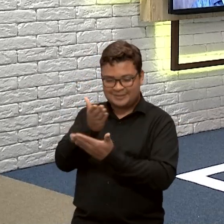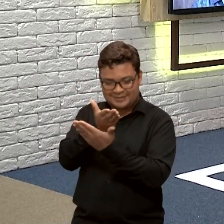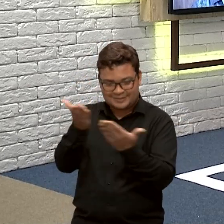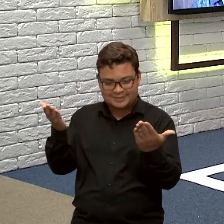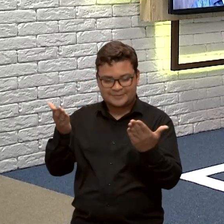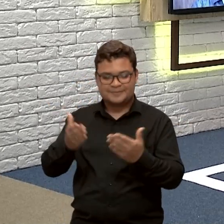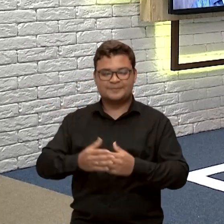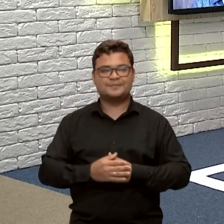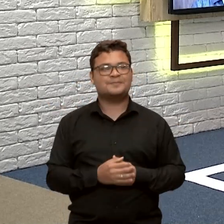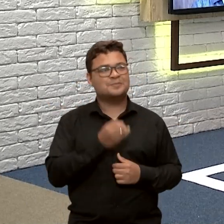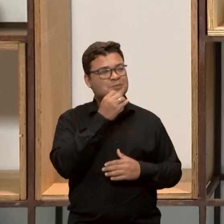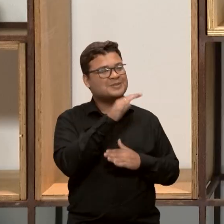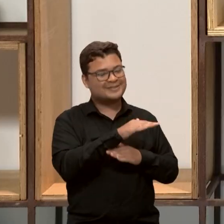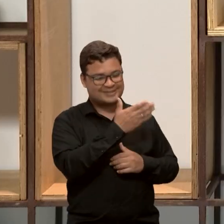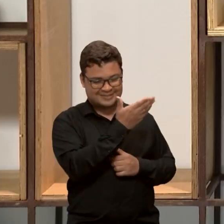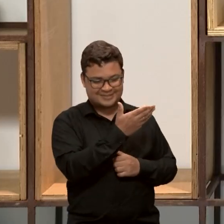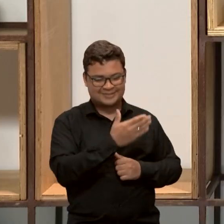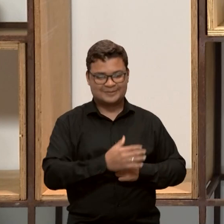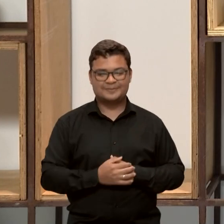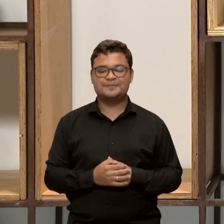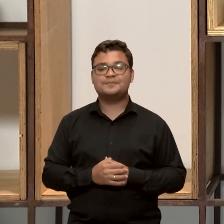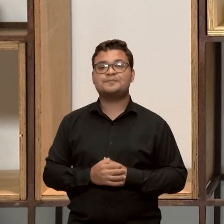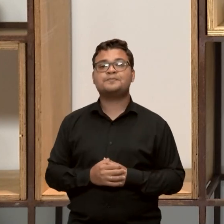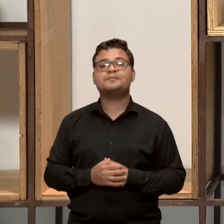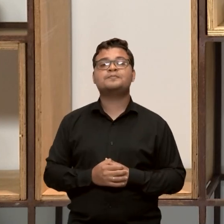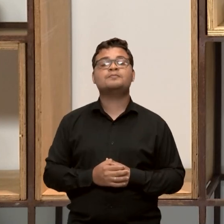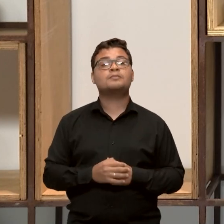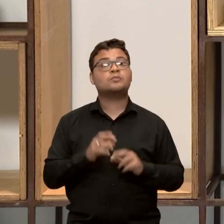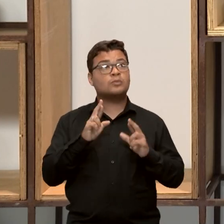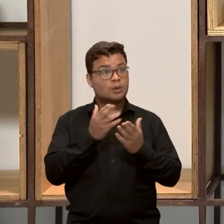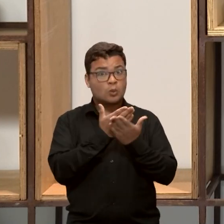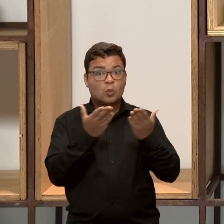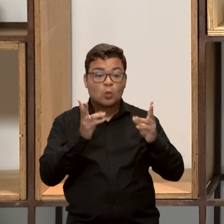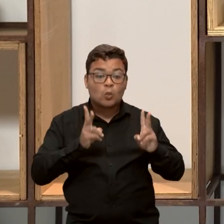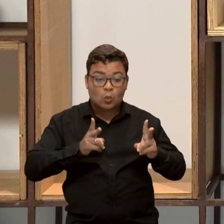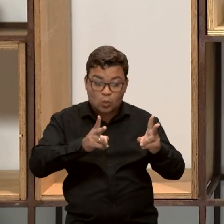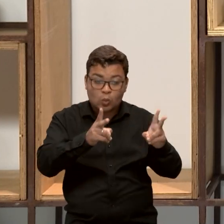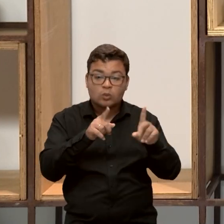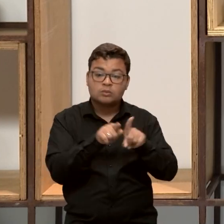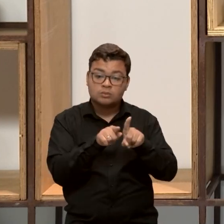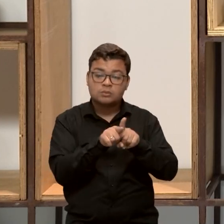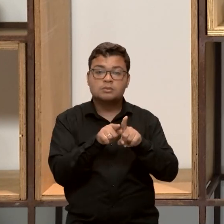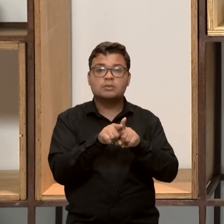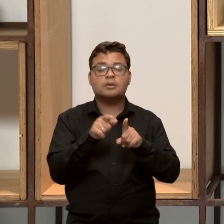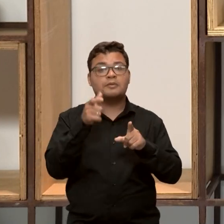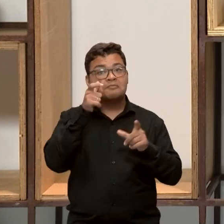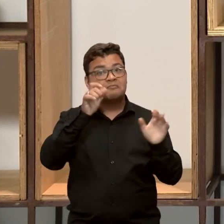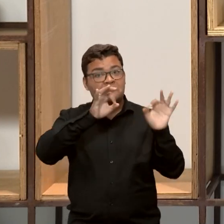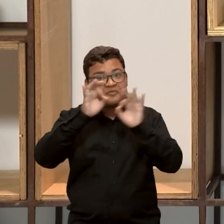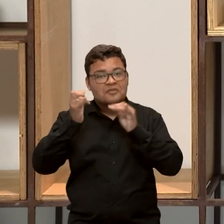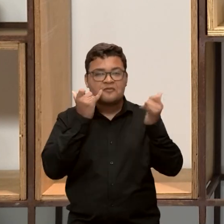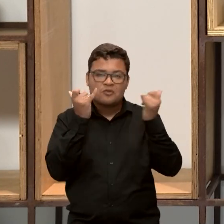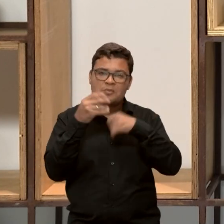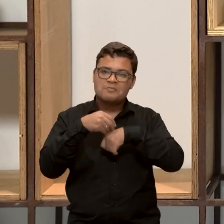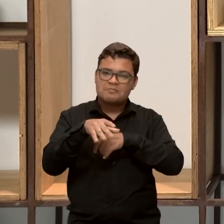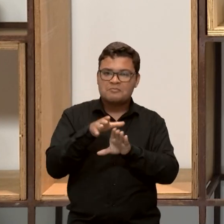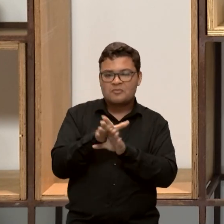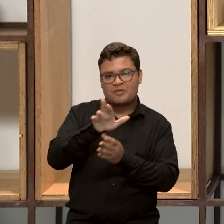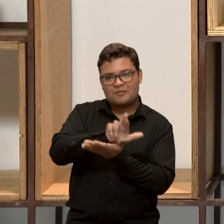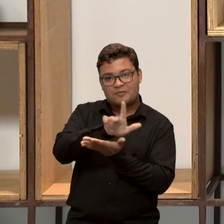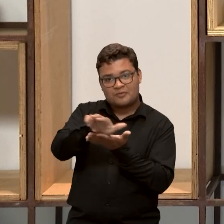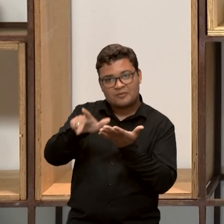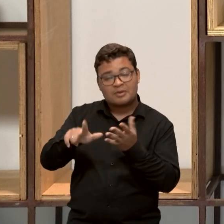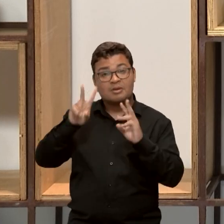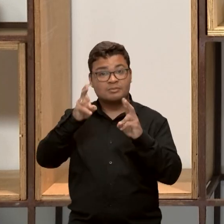ainda de dengue com o professor João e com um novo convidado. Muito obrigada, viu, Mariana? Espero que a gente possa receber você novamente para falar também de outras temáticas.